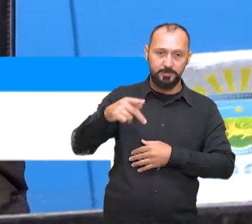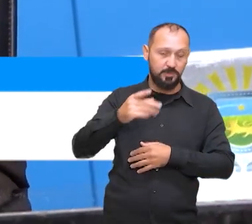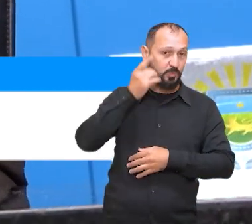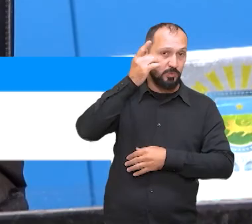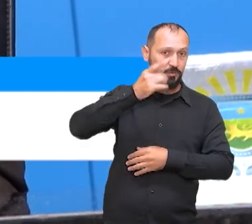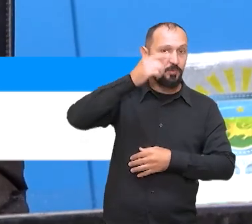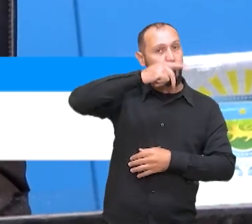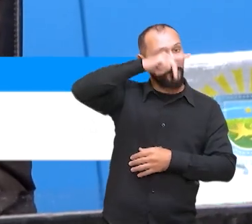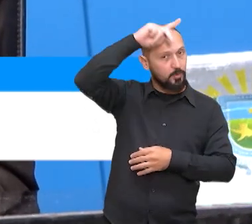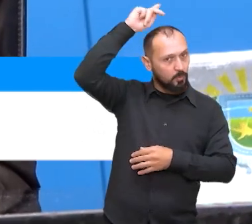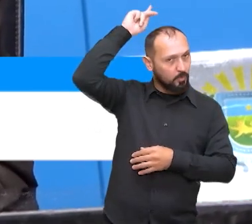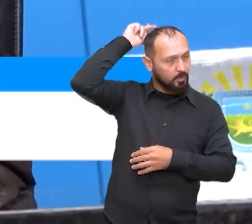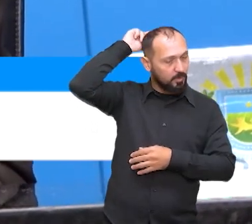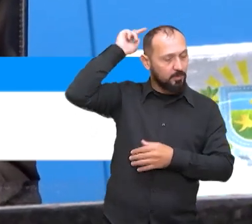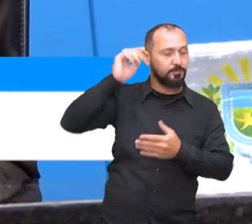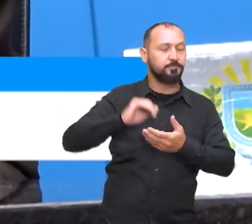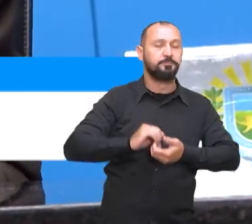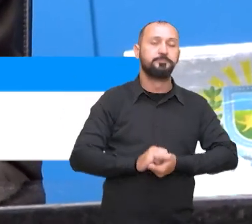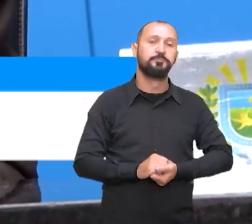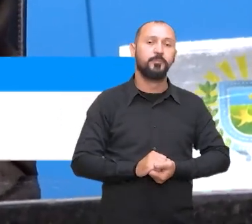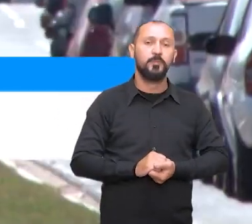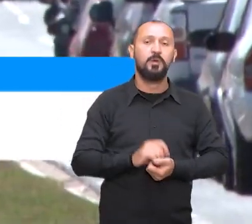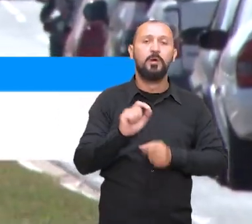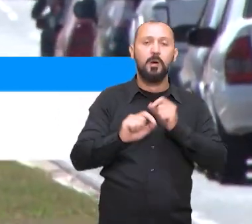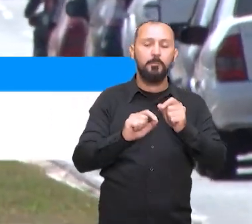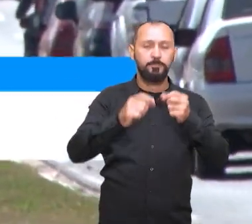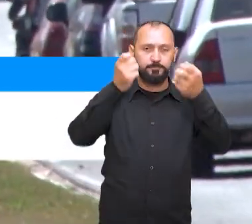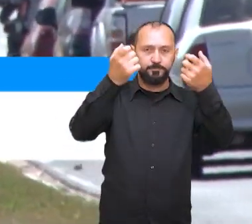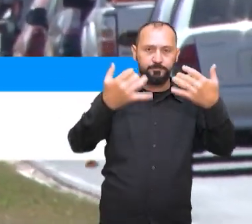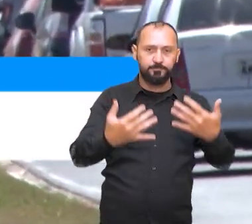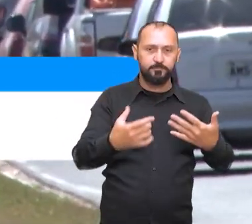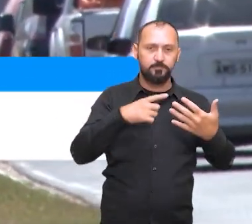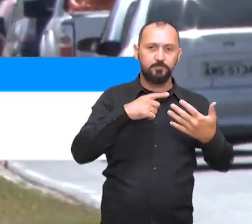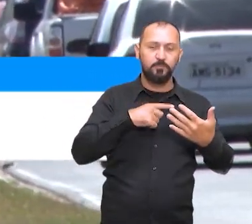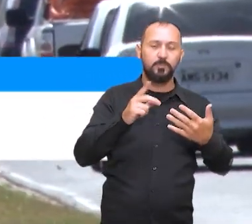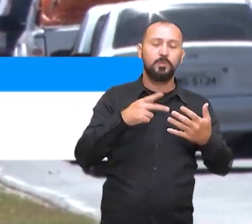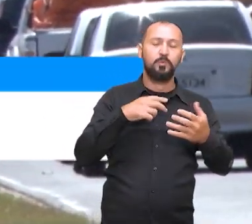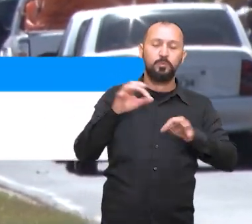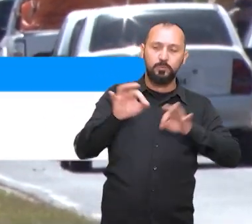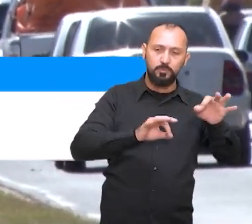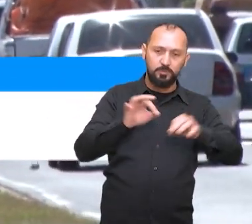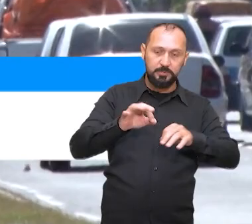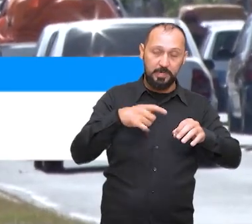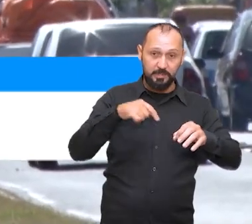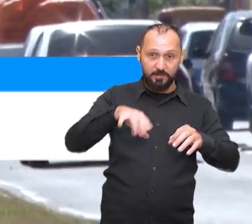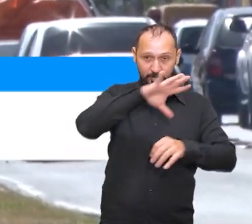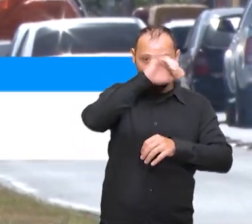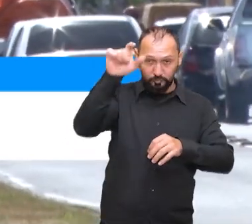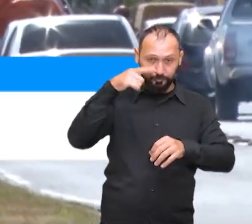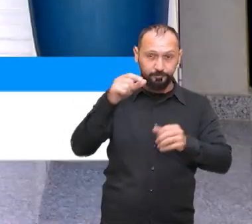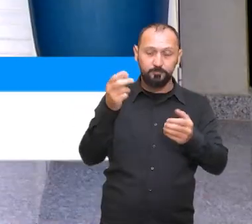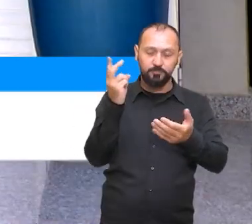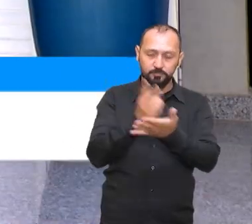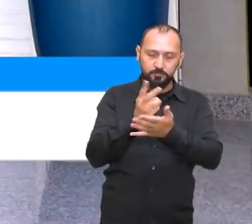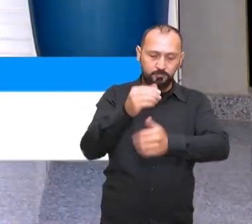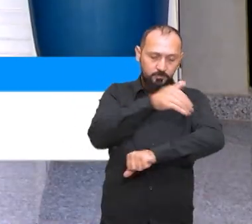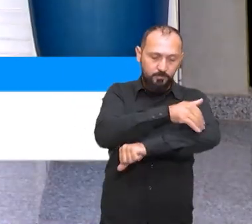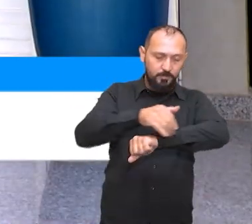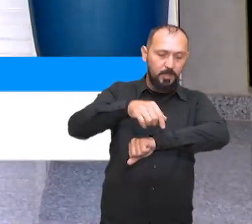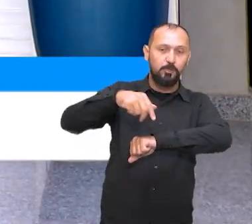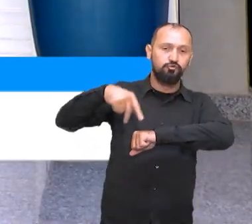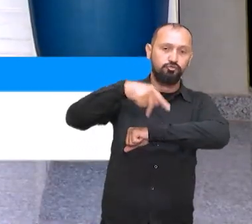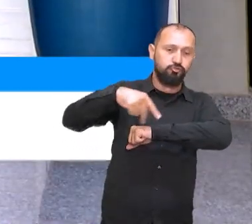Alemes, deputado Paulo Correia, do PSDB, que dispõe sobre o Plano Cicloviário de Mato Grosso do Sul. A